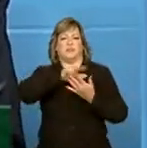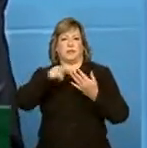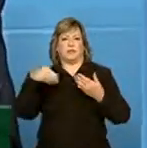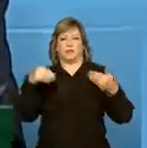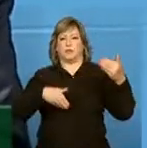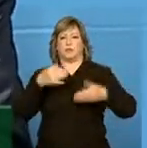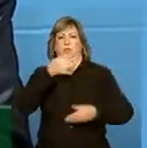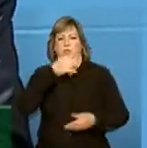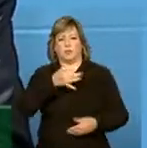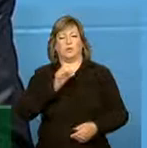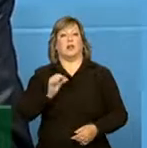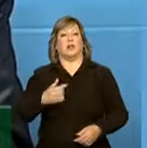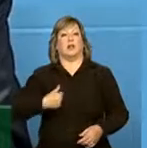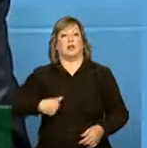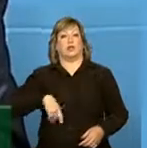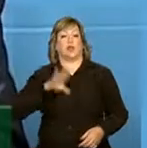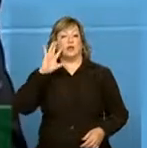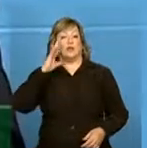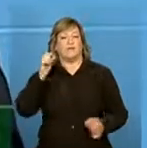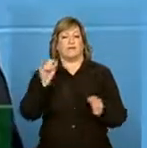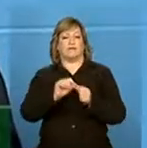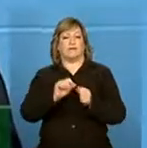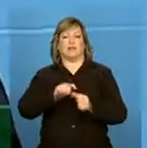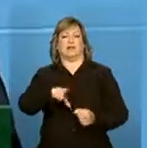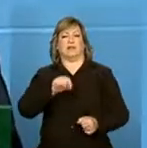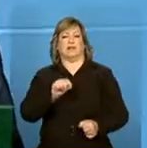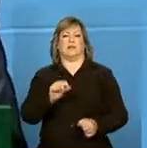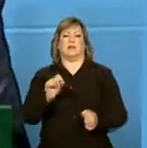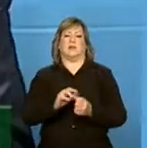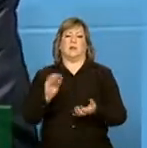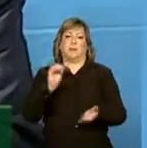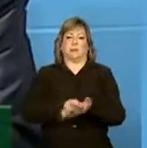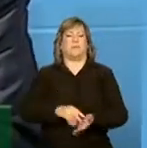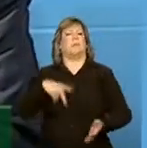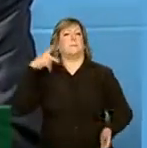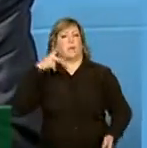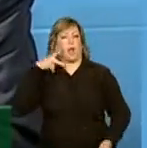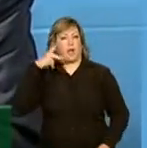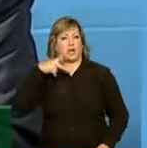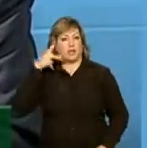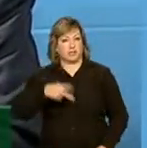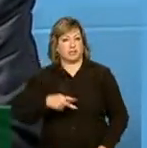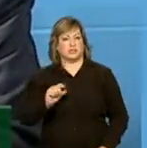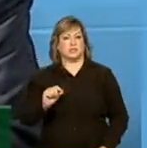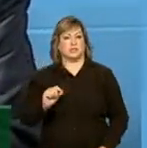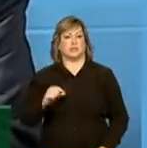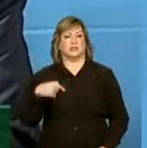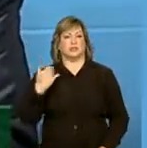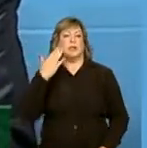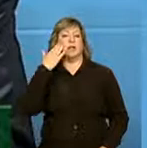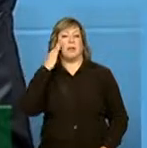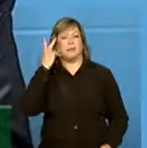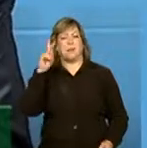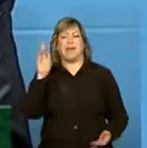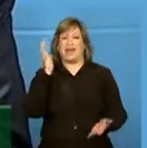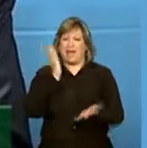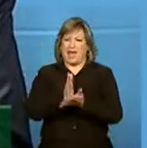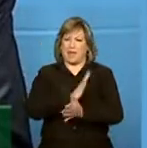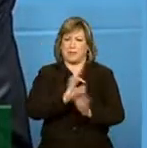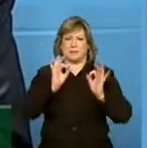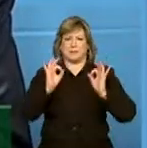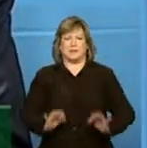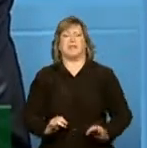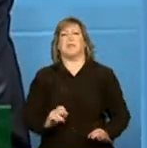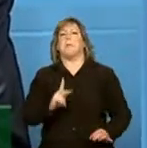intervenções, objetivando a definição e estabelecimento das políticas que se orientem para a efetiva eliminação das